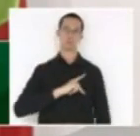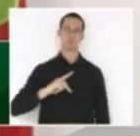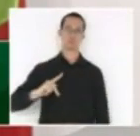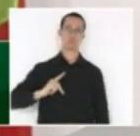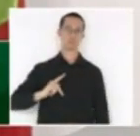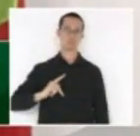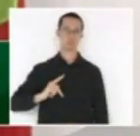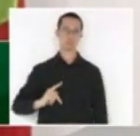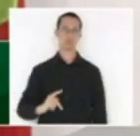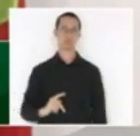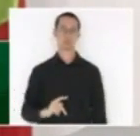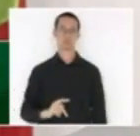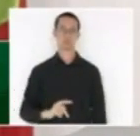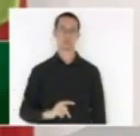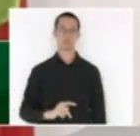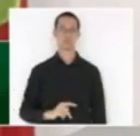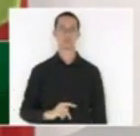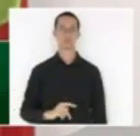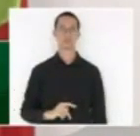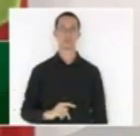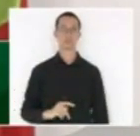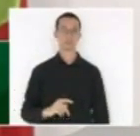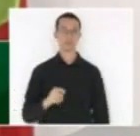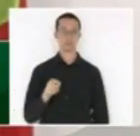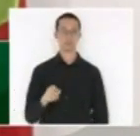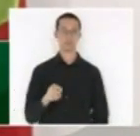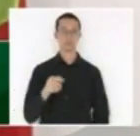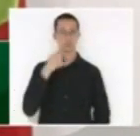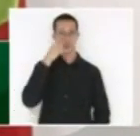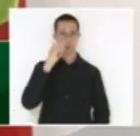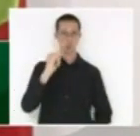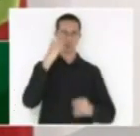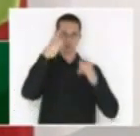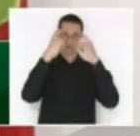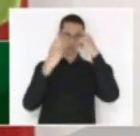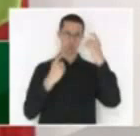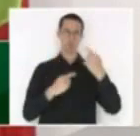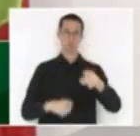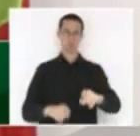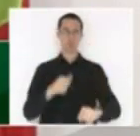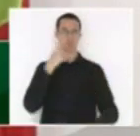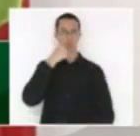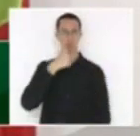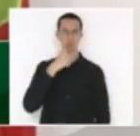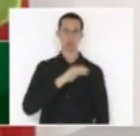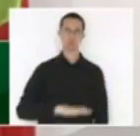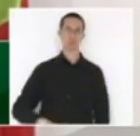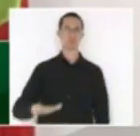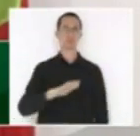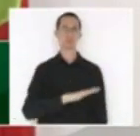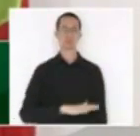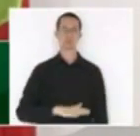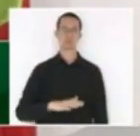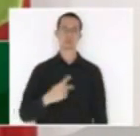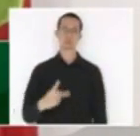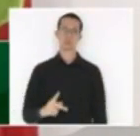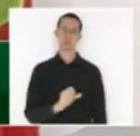exemplo deste, contra a violência à nossa mulher. As mulheres